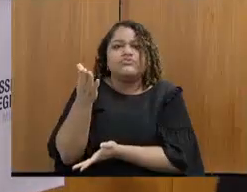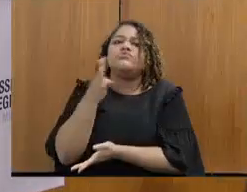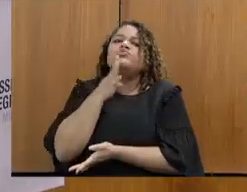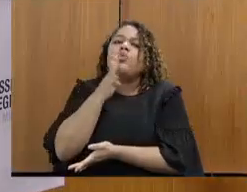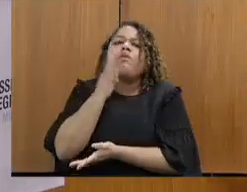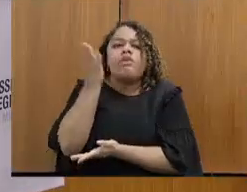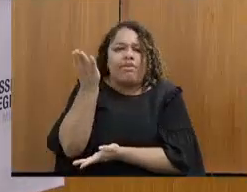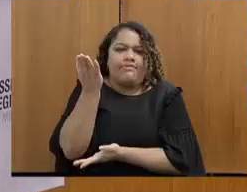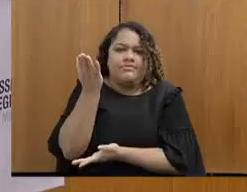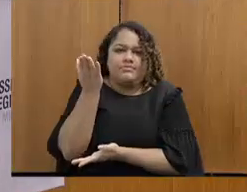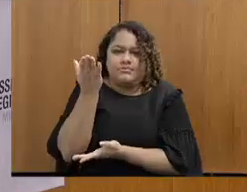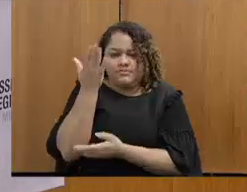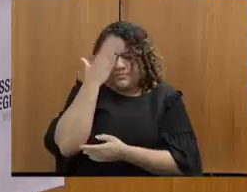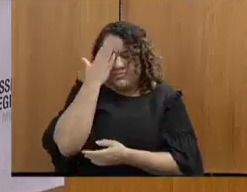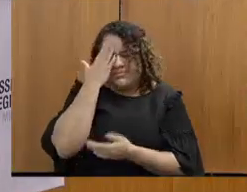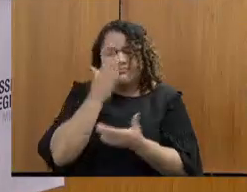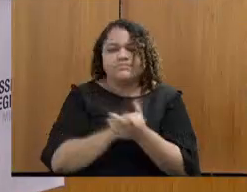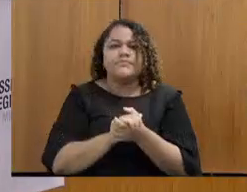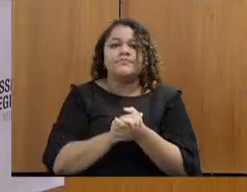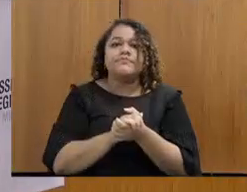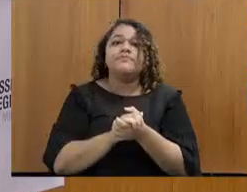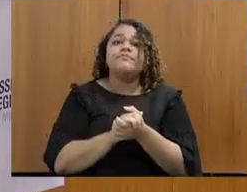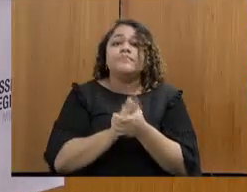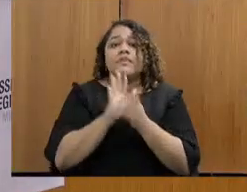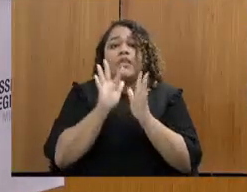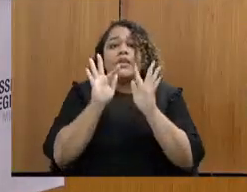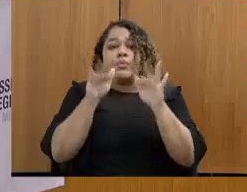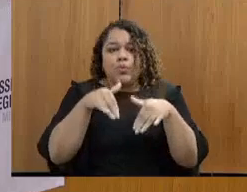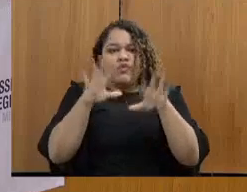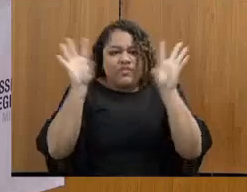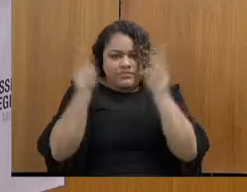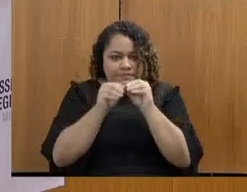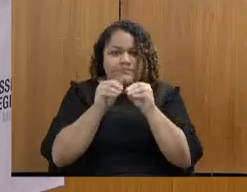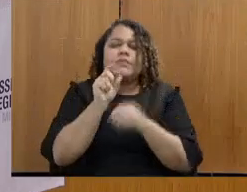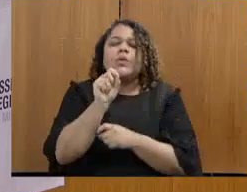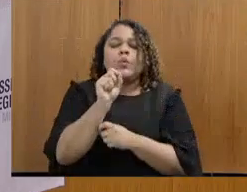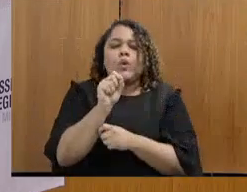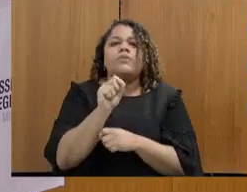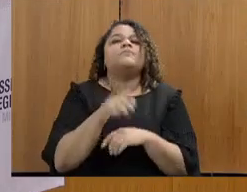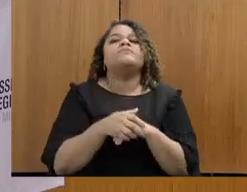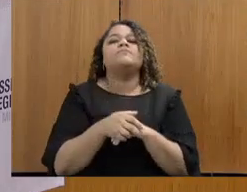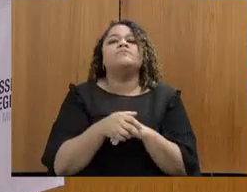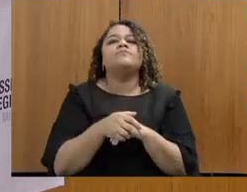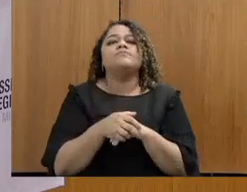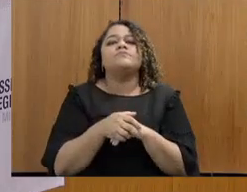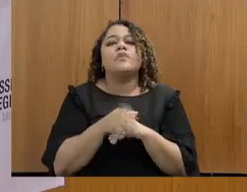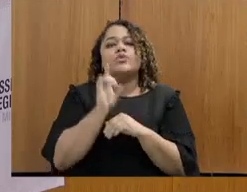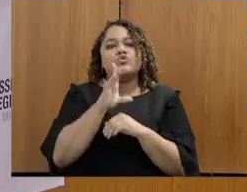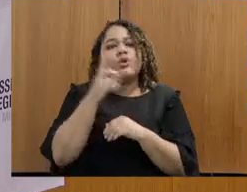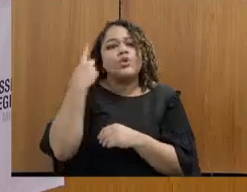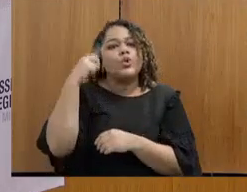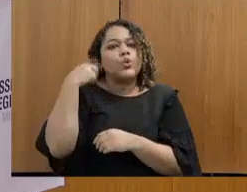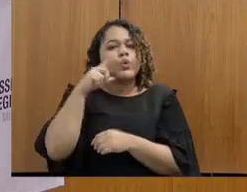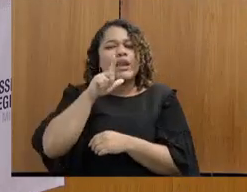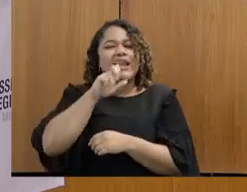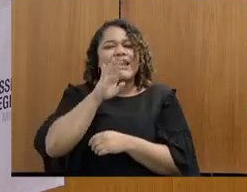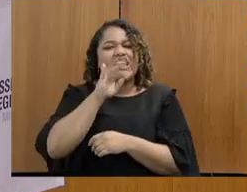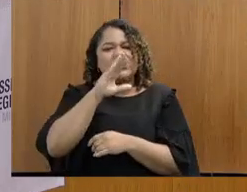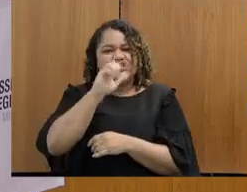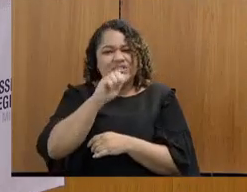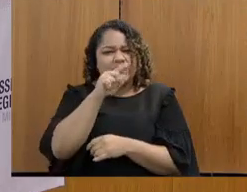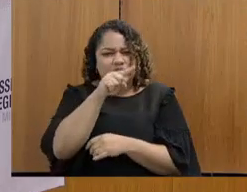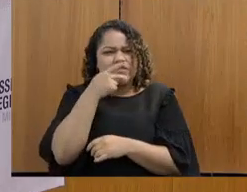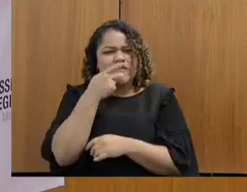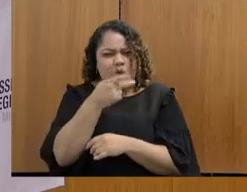que chega até o conhecimento da gente mas por fim encerrando presente eu gostaria Doutora Letícia foi dito aqui sobre a